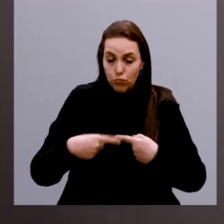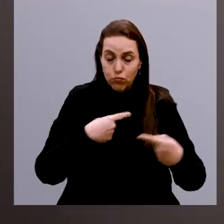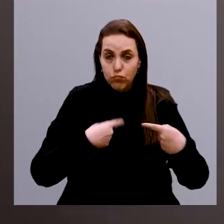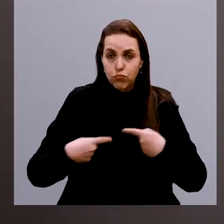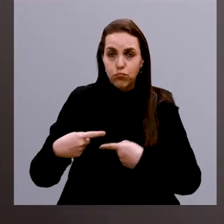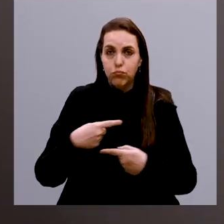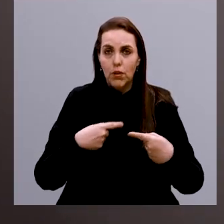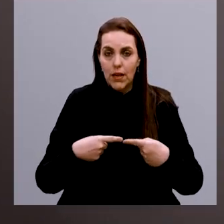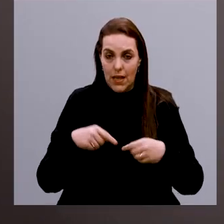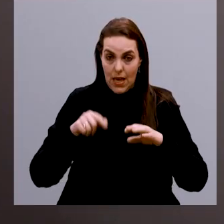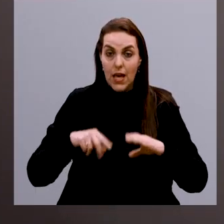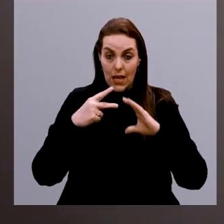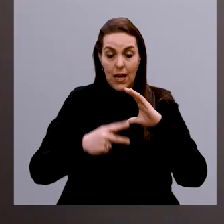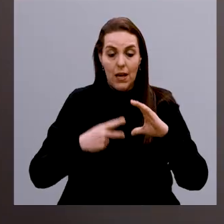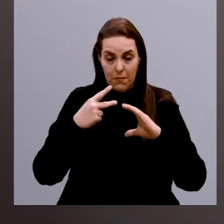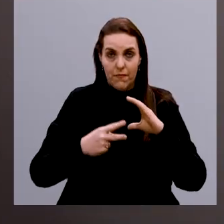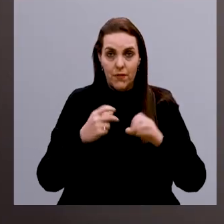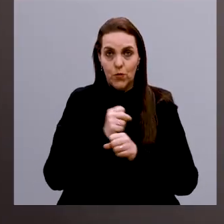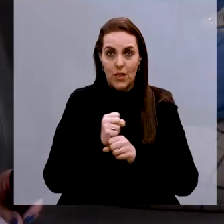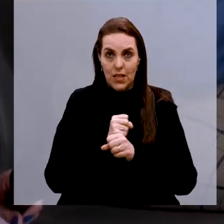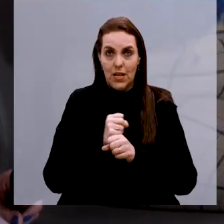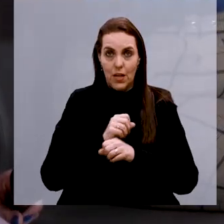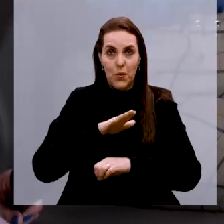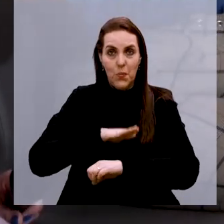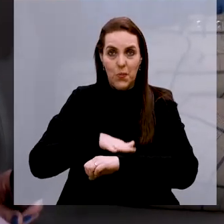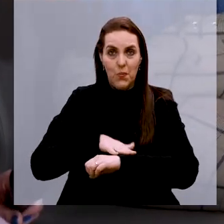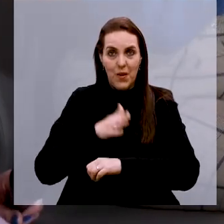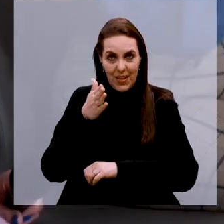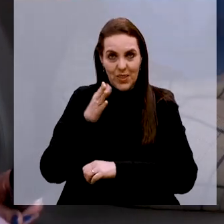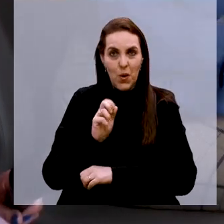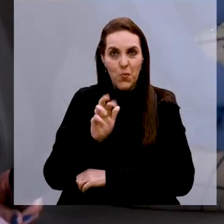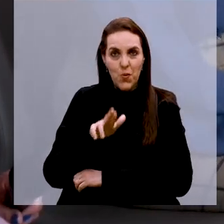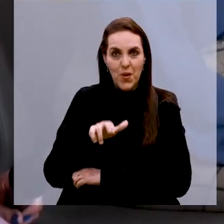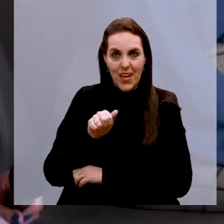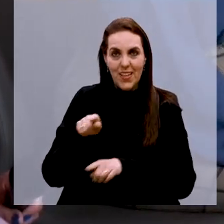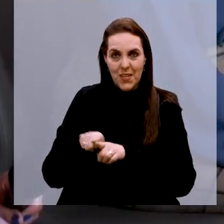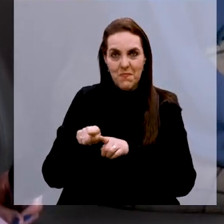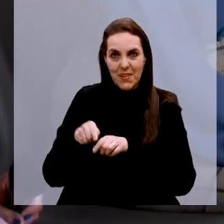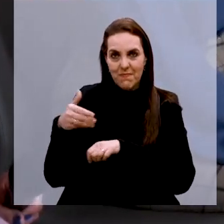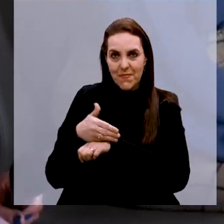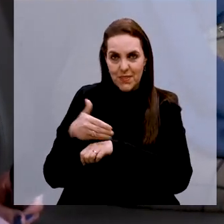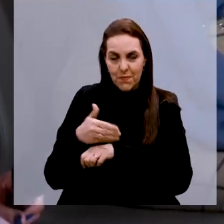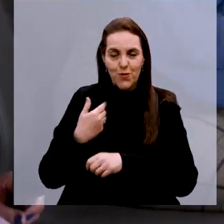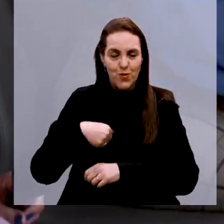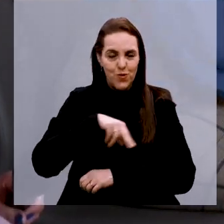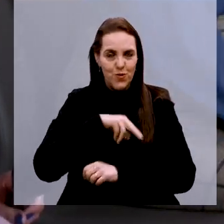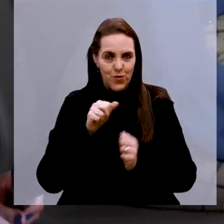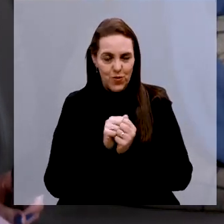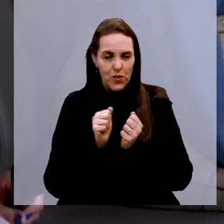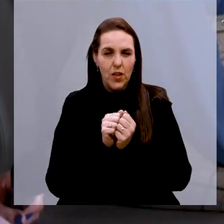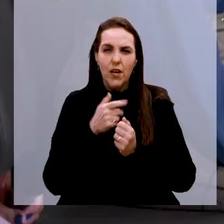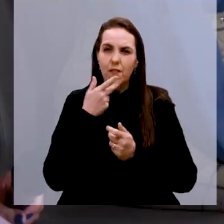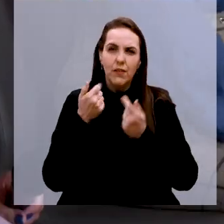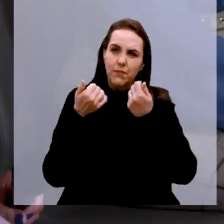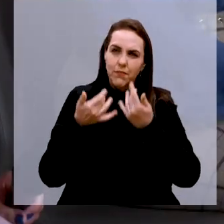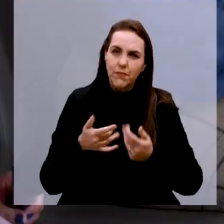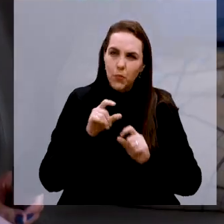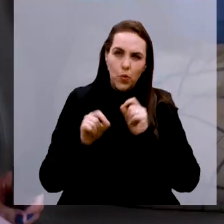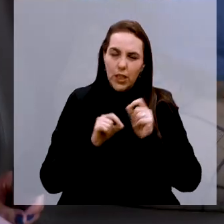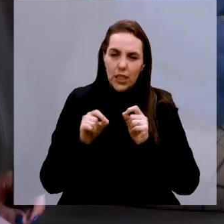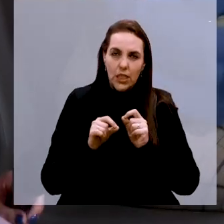inclusive, nesse ano, na Câmara de Vereadores, um momento em que a Bruna estava lá com a gente, falou também, participou conosco, falando um pouco sobre